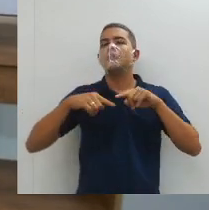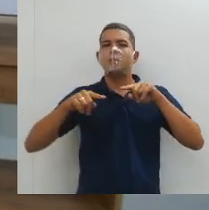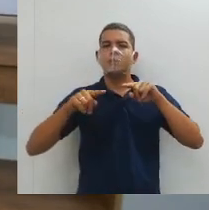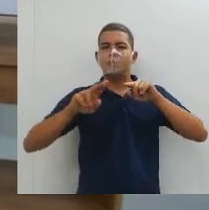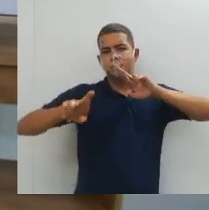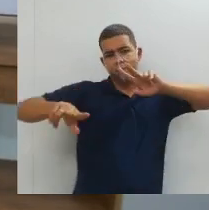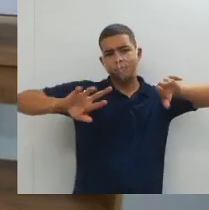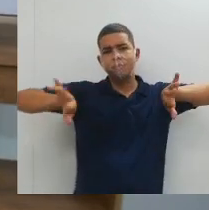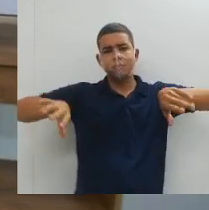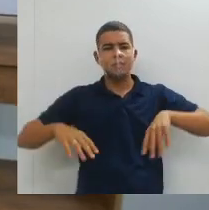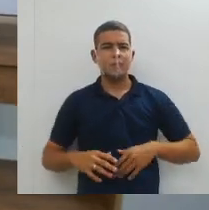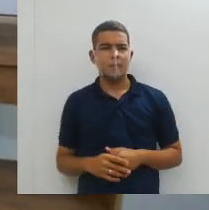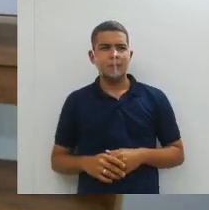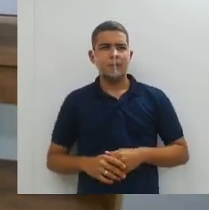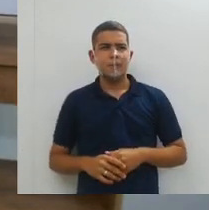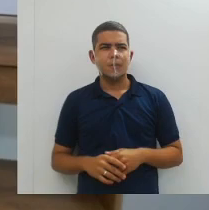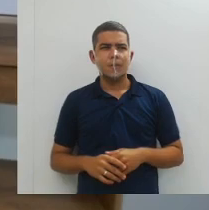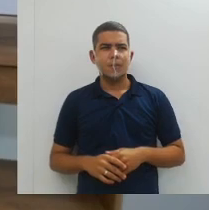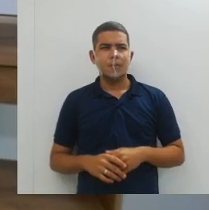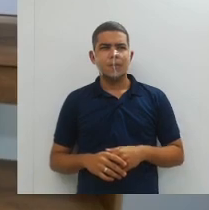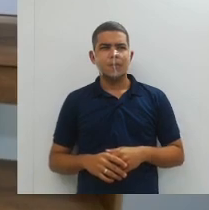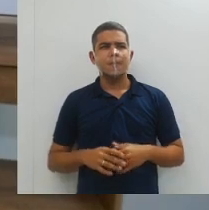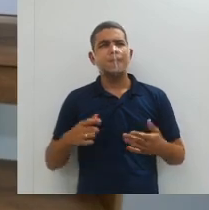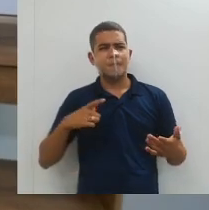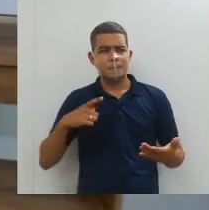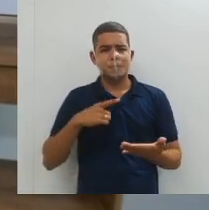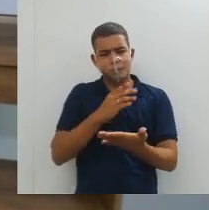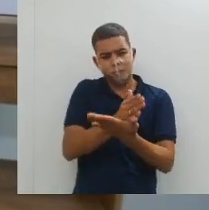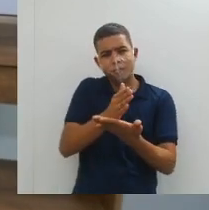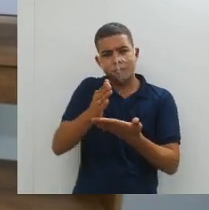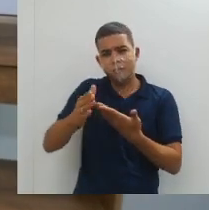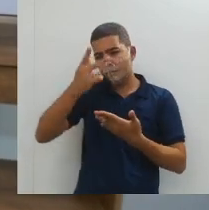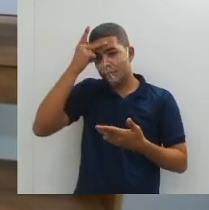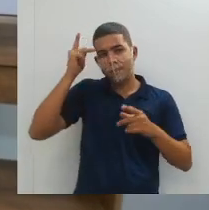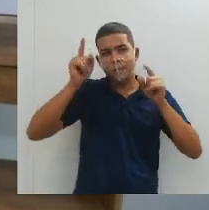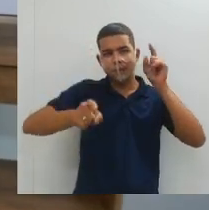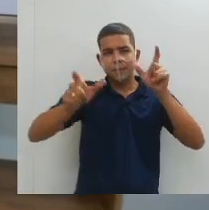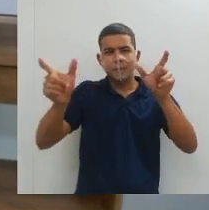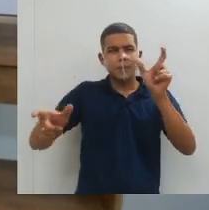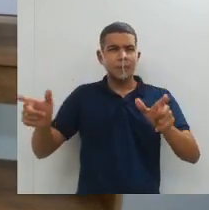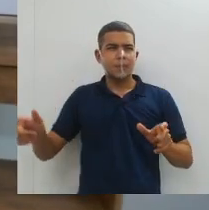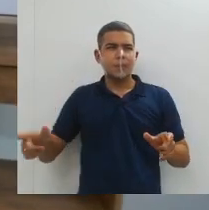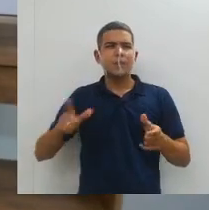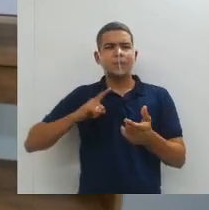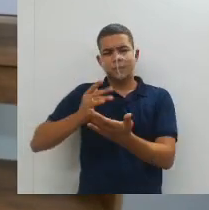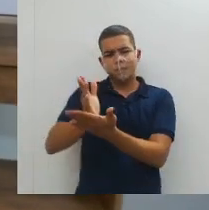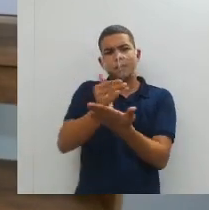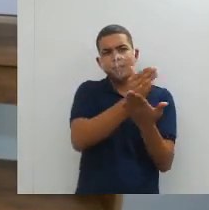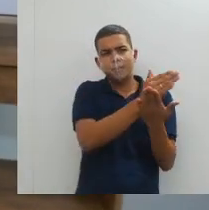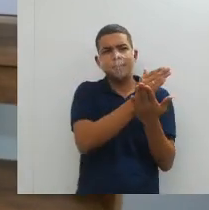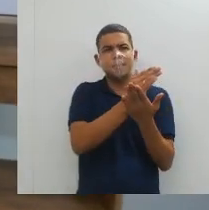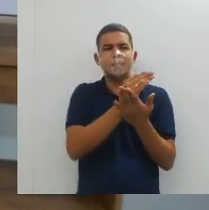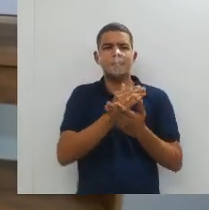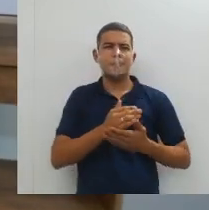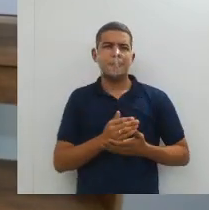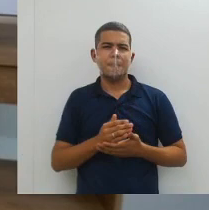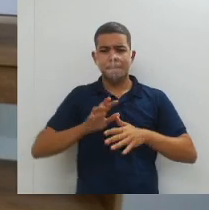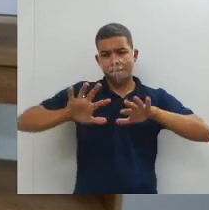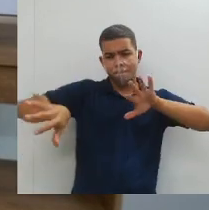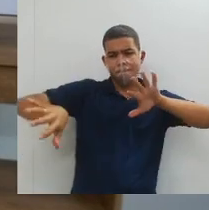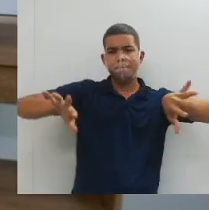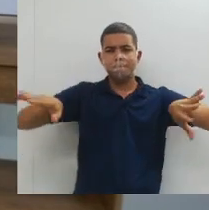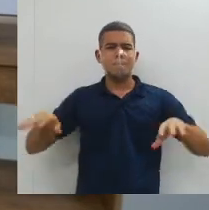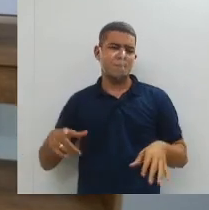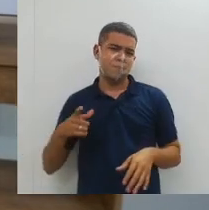isto faz o quê? A divisão entre elas, tá certo? As divide, as coloca em lados